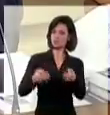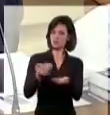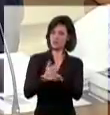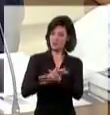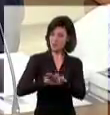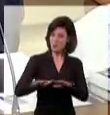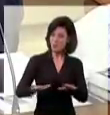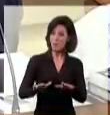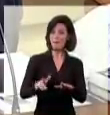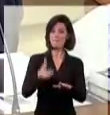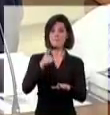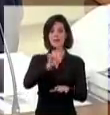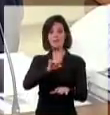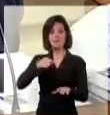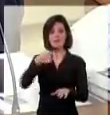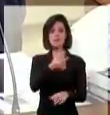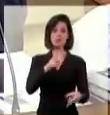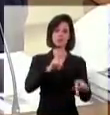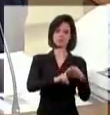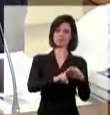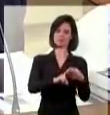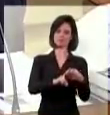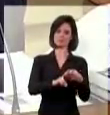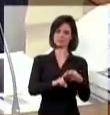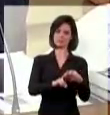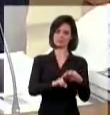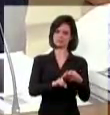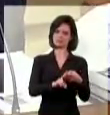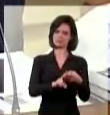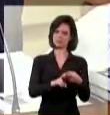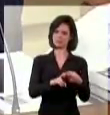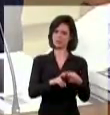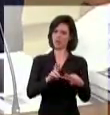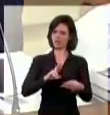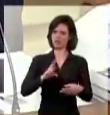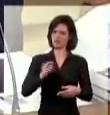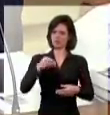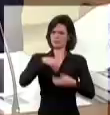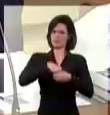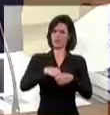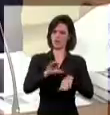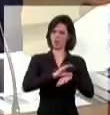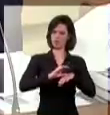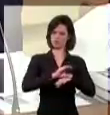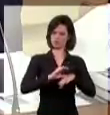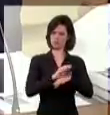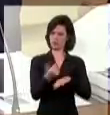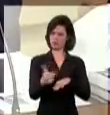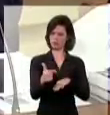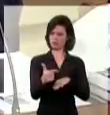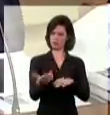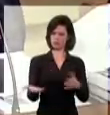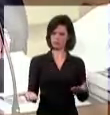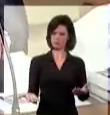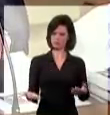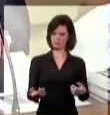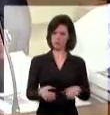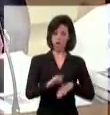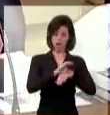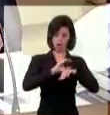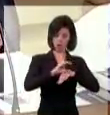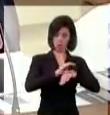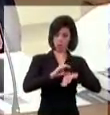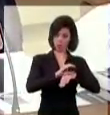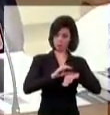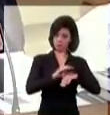prisão, ela não está contemplada na Constituição Federal. Muito ao contrário. A Constituição